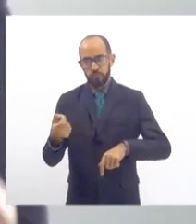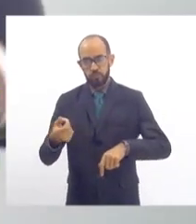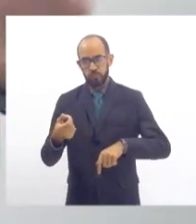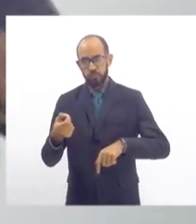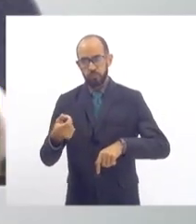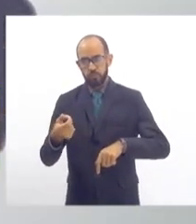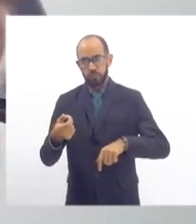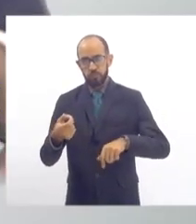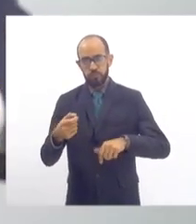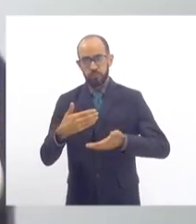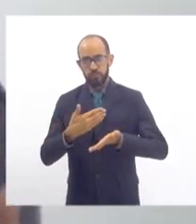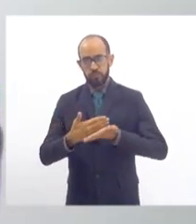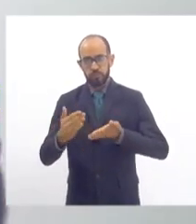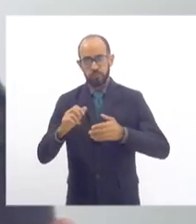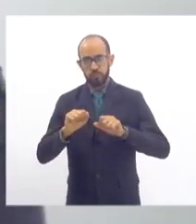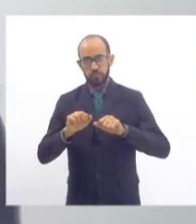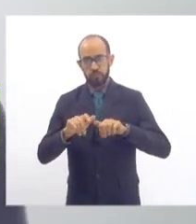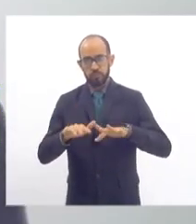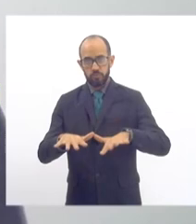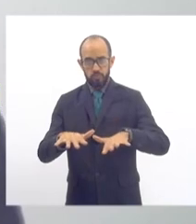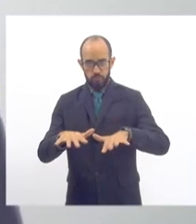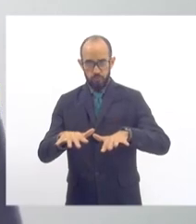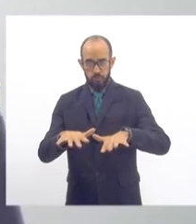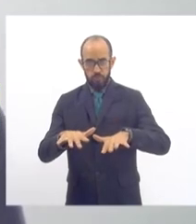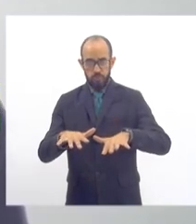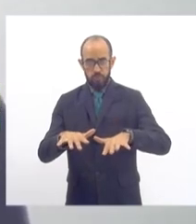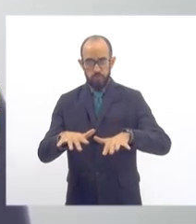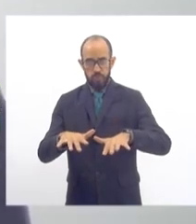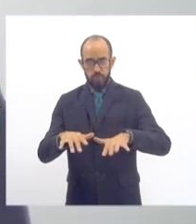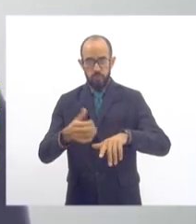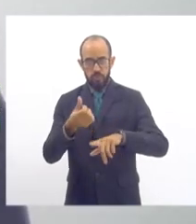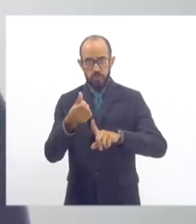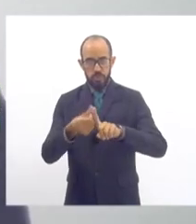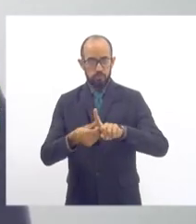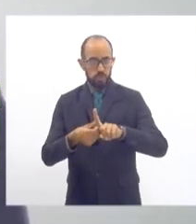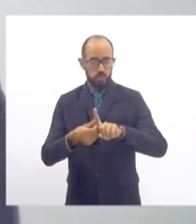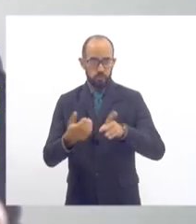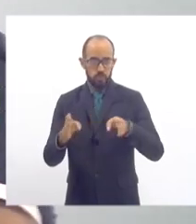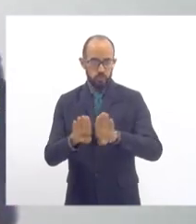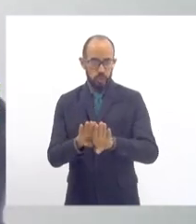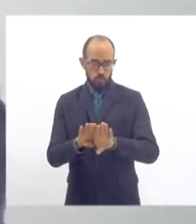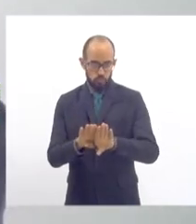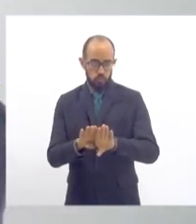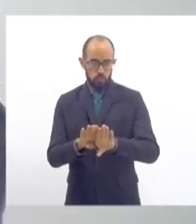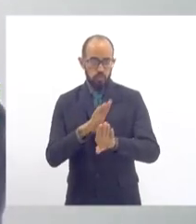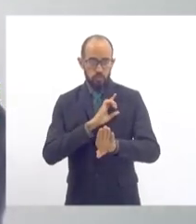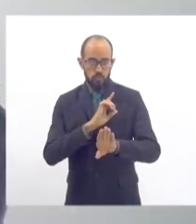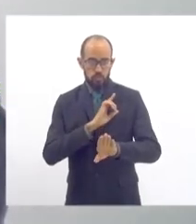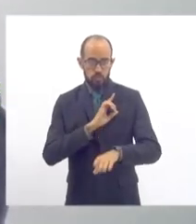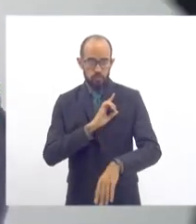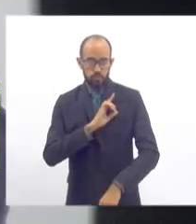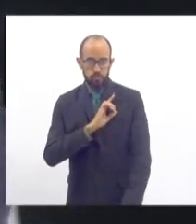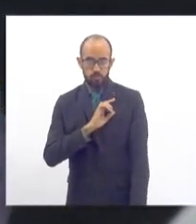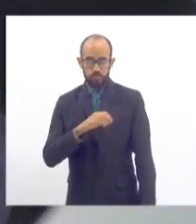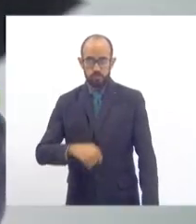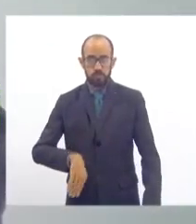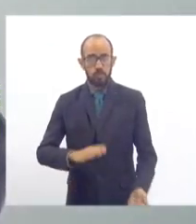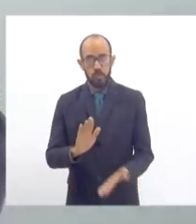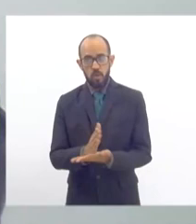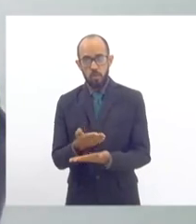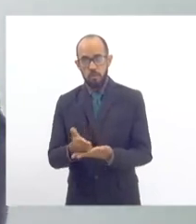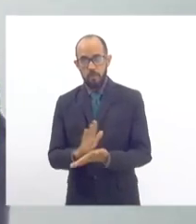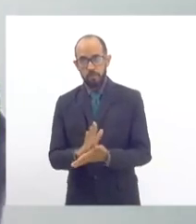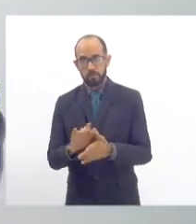pessoas achavam que iam ter corpos na rua, etc., e ficou 6 meses, o DETRAN ficou 6 meses sem funcionar. Obviamente, em alguns serviços não